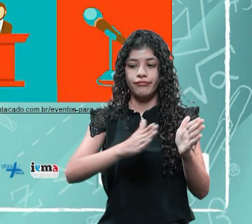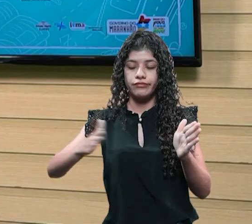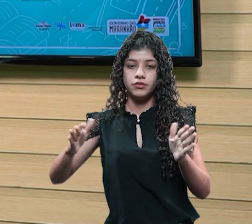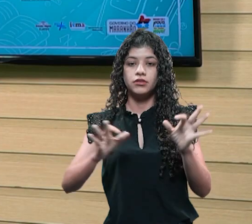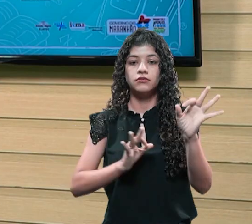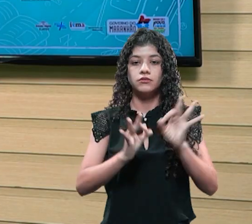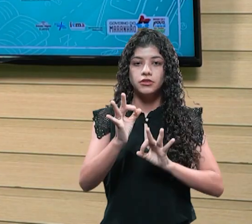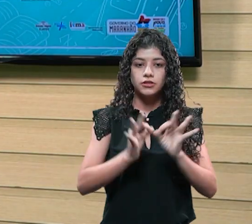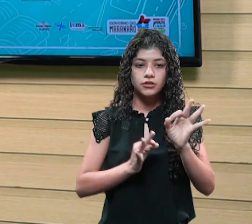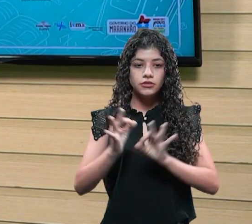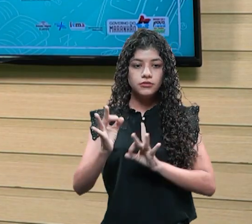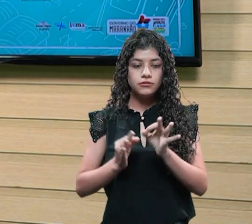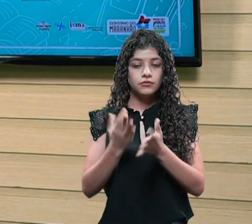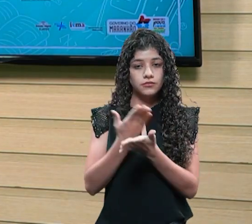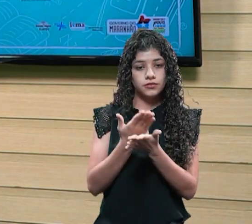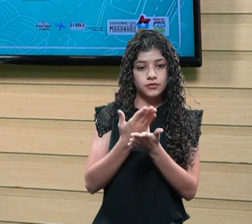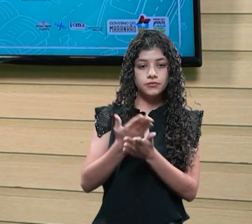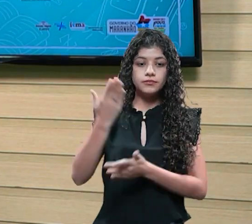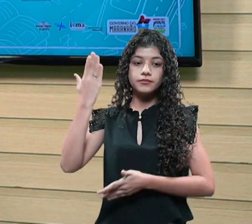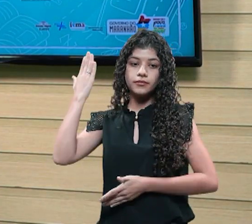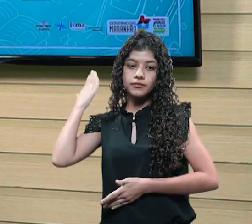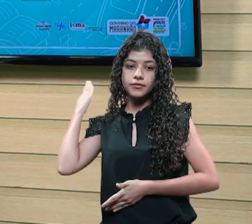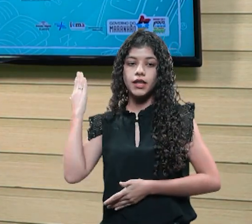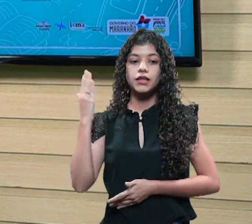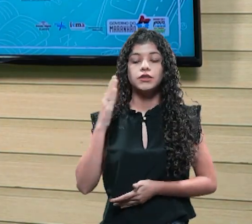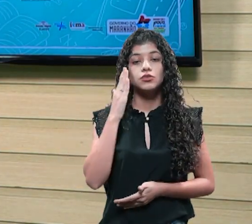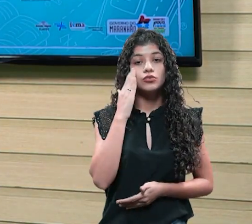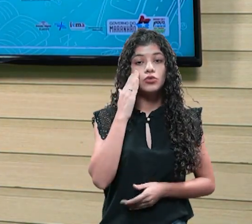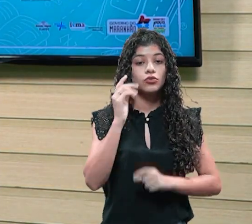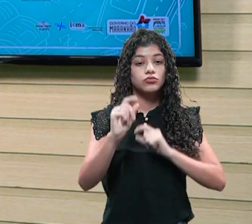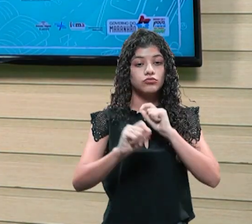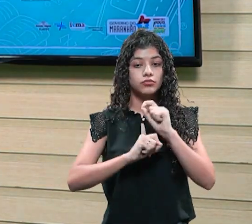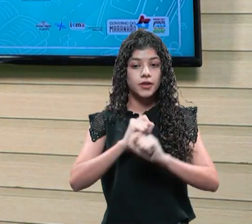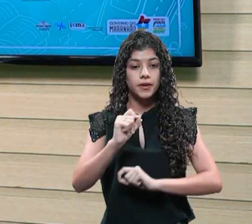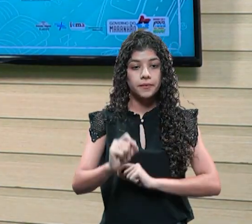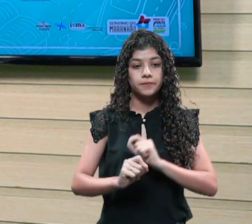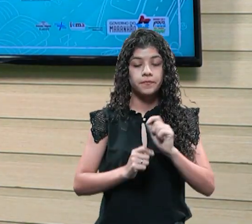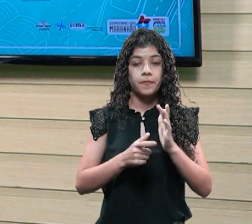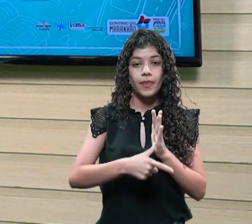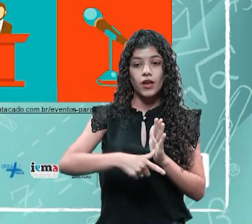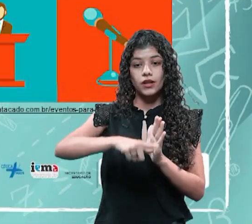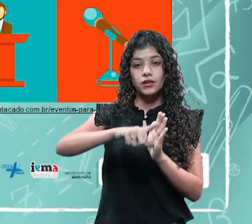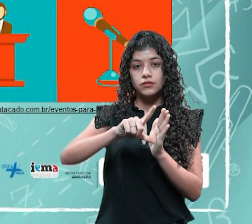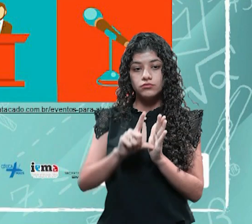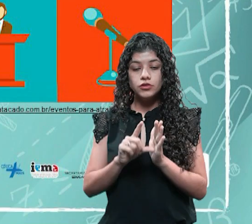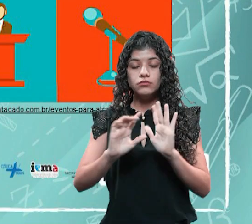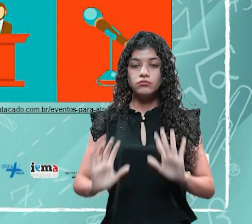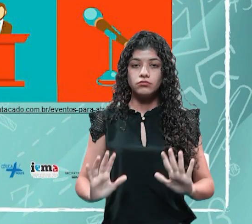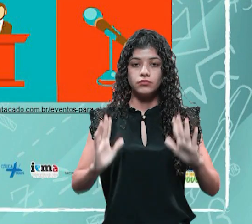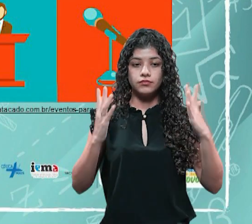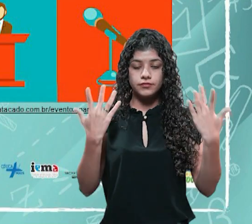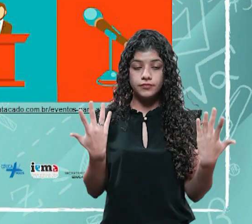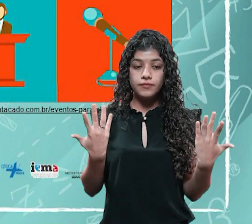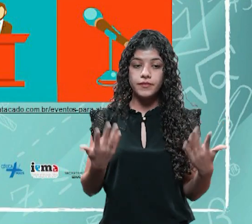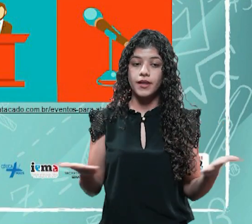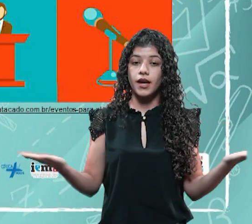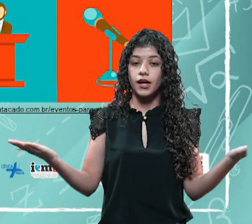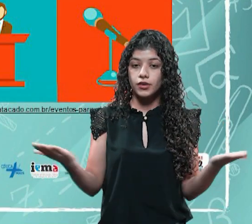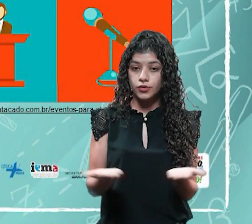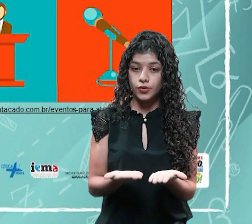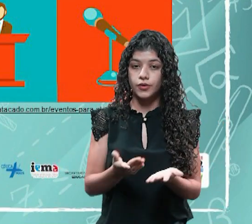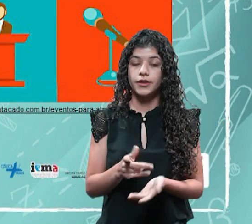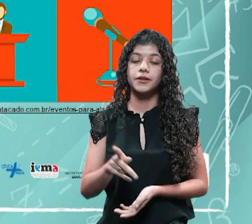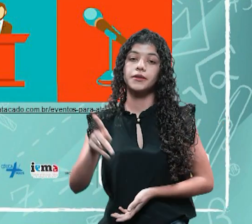planejamento. A aula passada a gente falou do quê? Da concepção, né? Do pré-evento. Hoje a gente vai falar do per